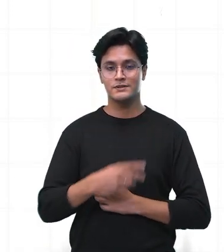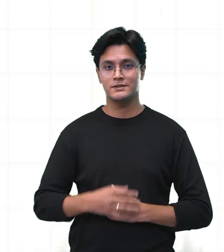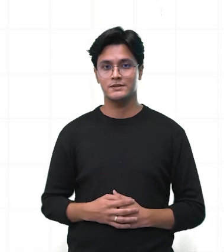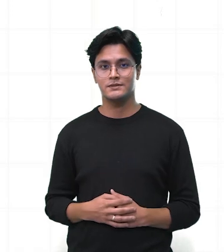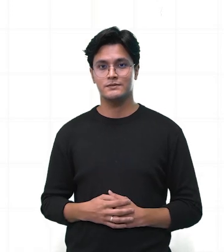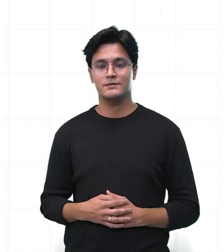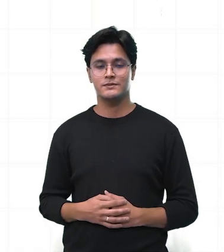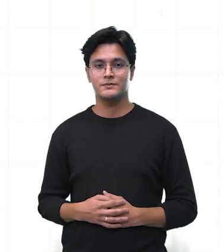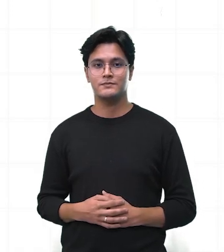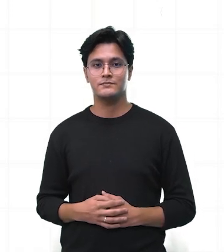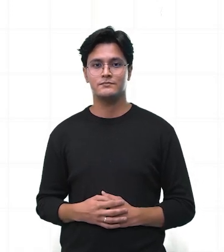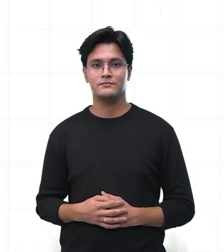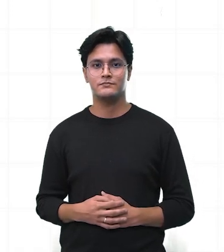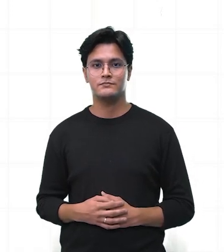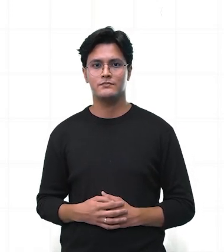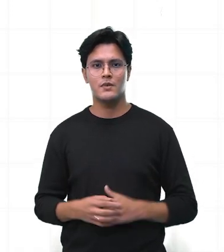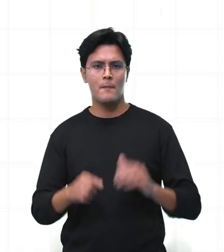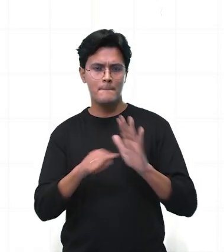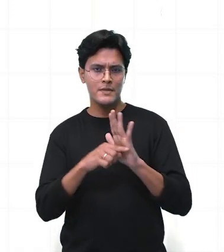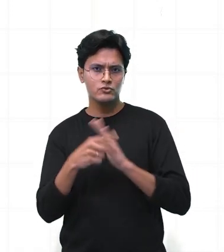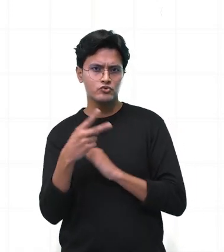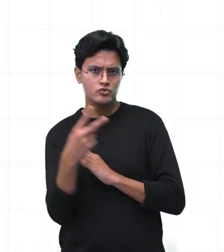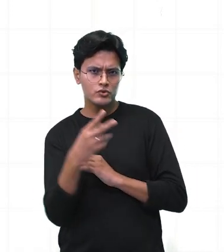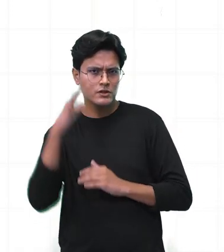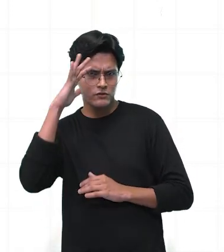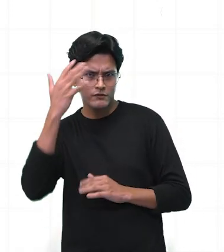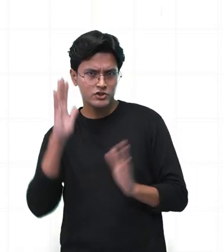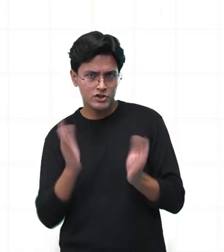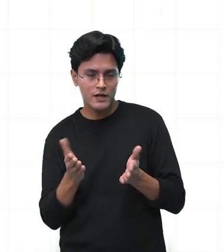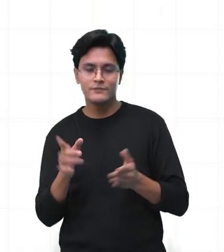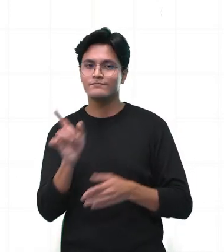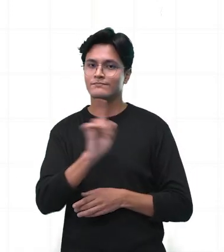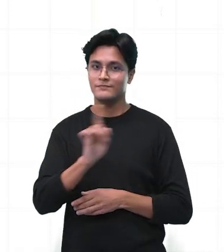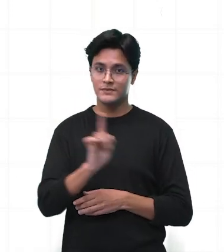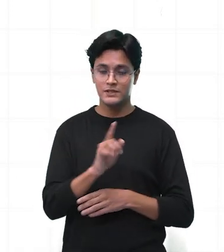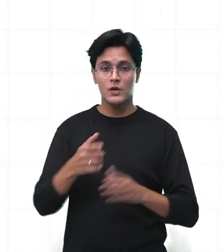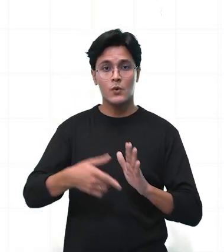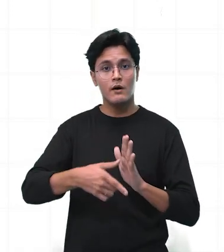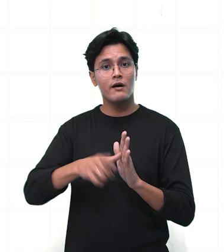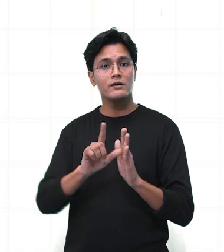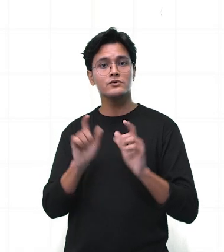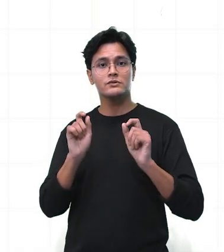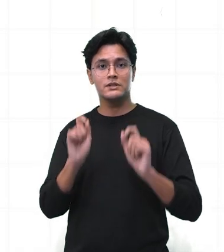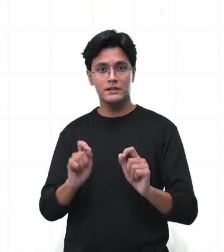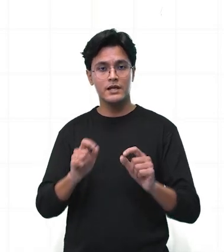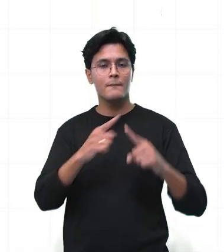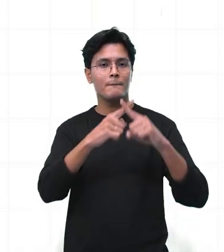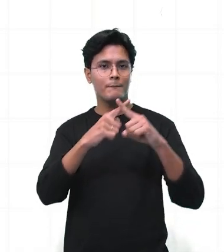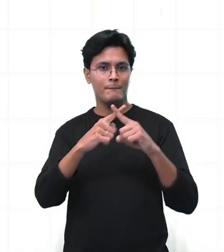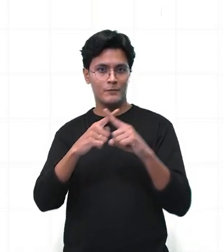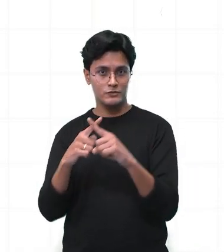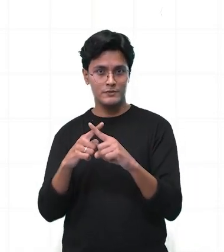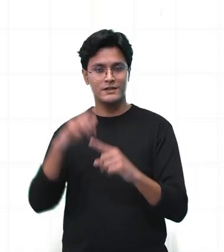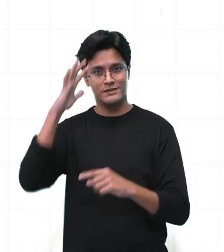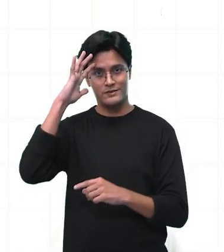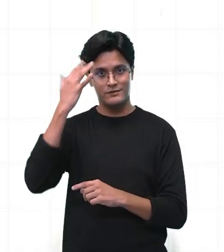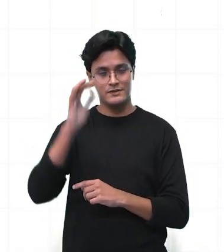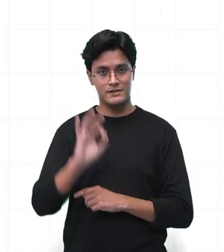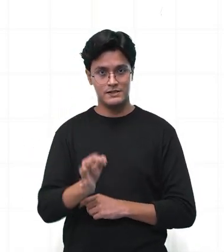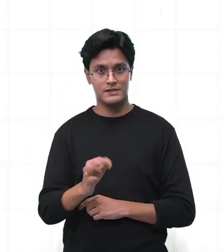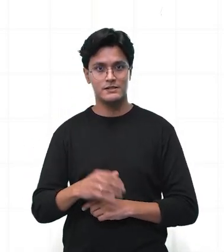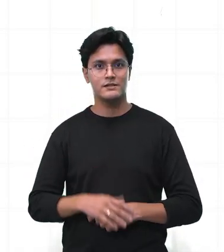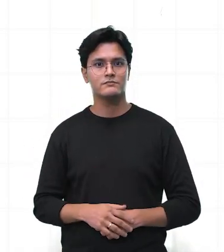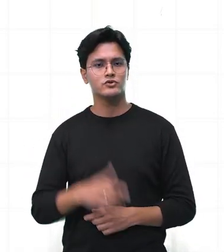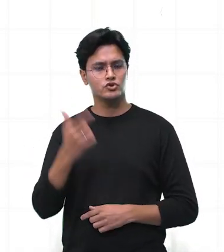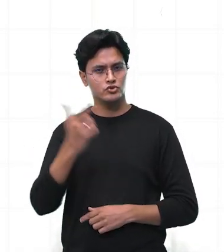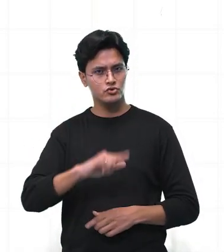fazer menos 2, professora? Não, porque nós vamos resolver a multiplicação, tá? Então, 3 vezes 4, 12. Repete o menos